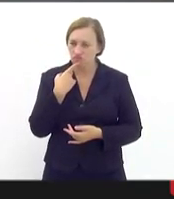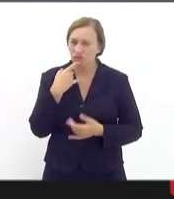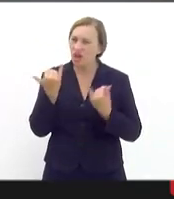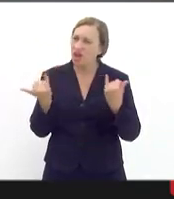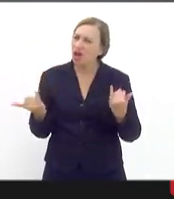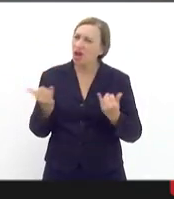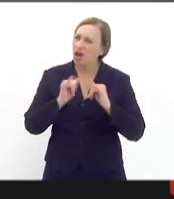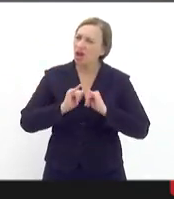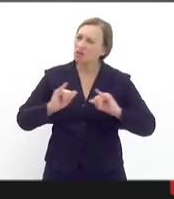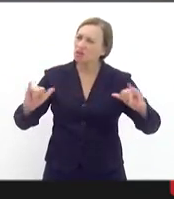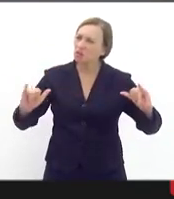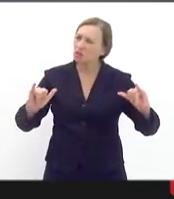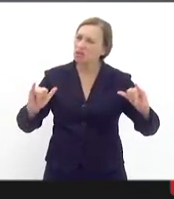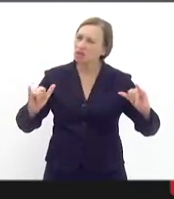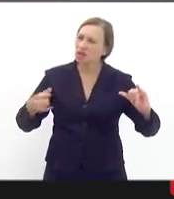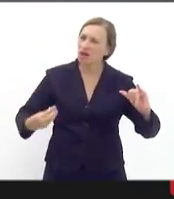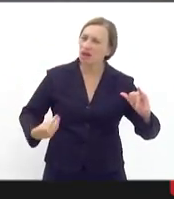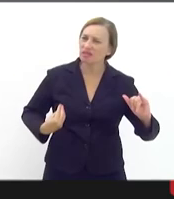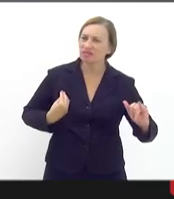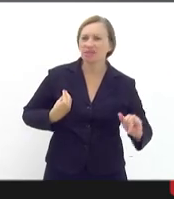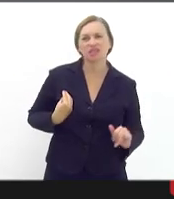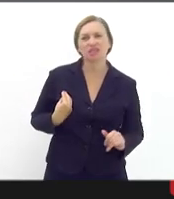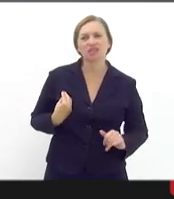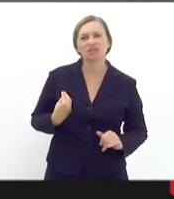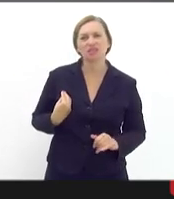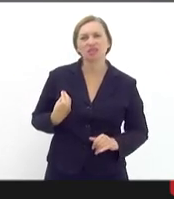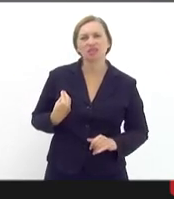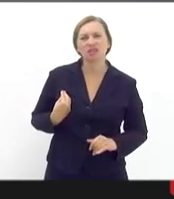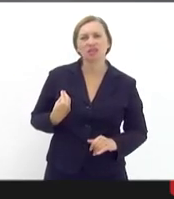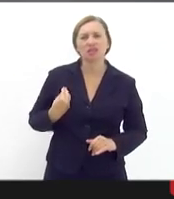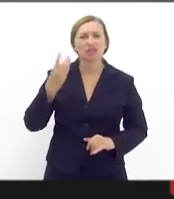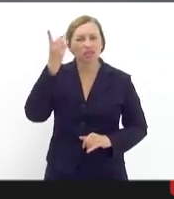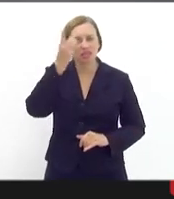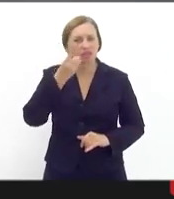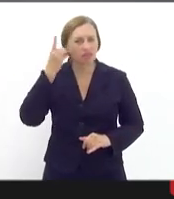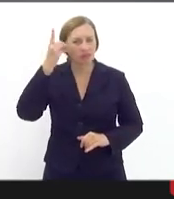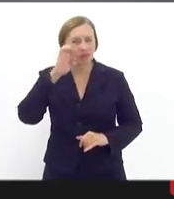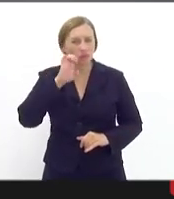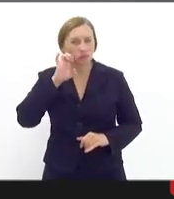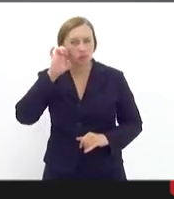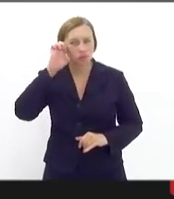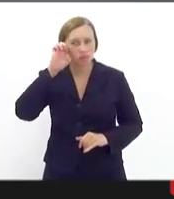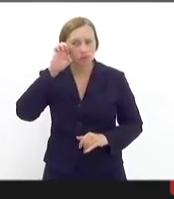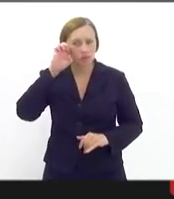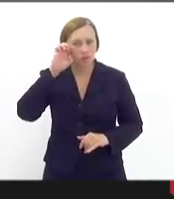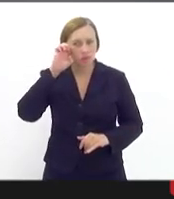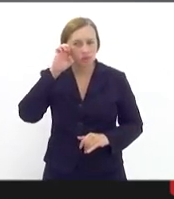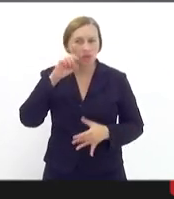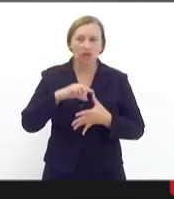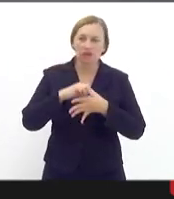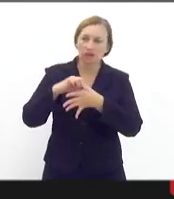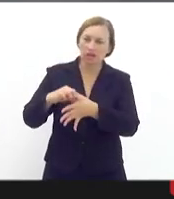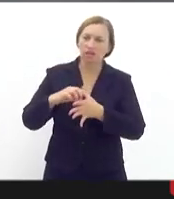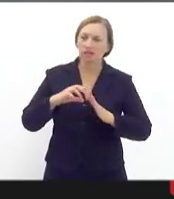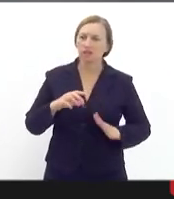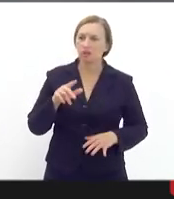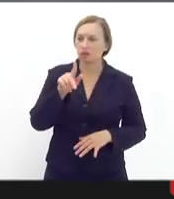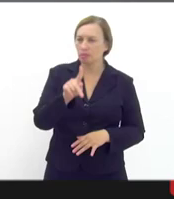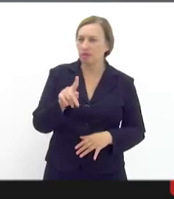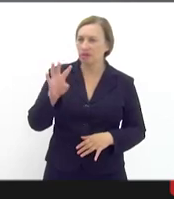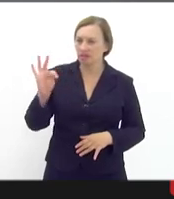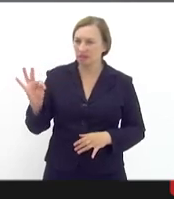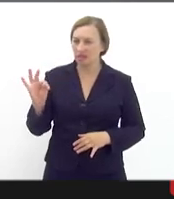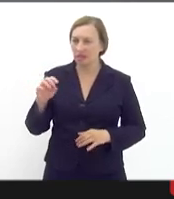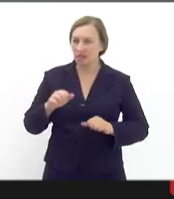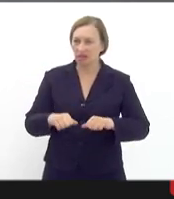Anunciar entre nós a presença da deputada Érica Takimoto, que é líder do PT aqui na